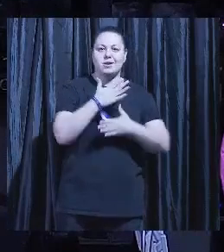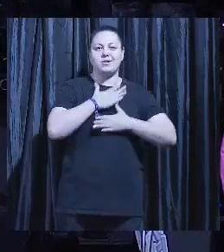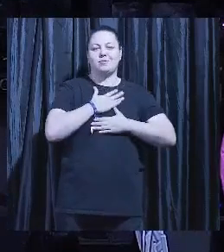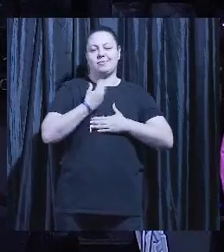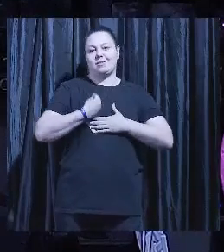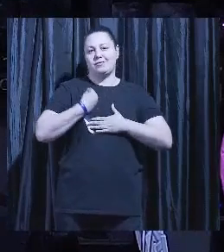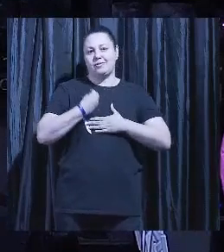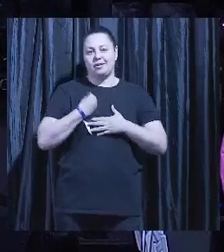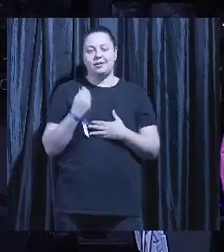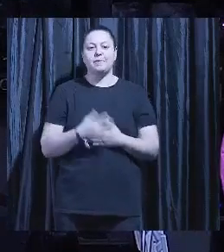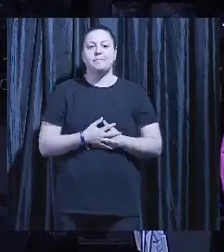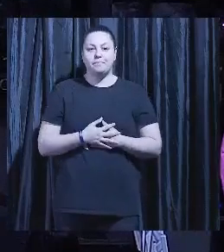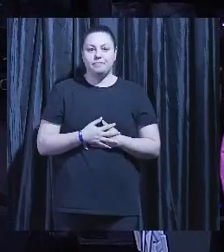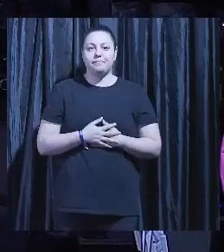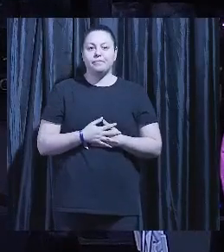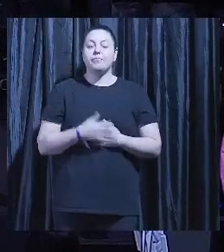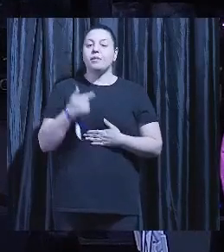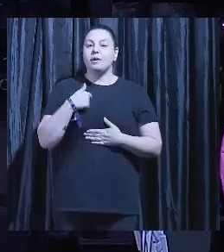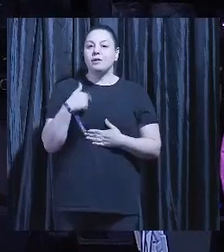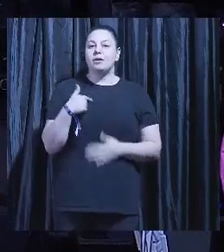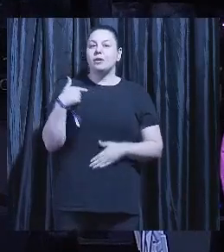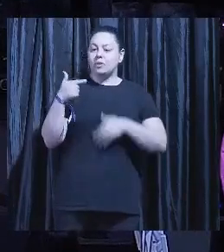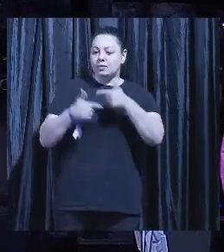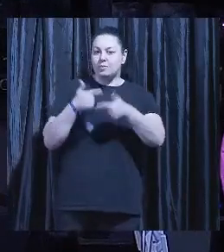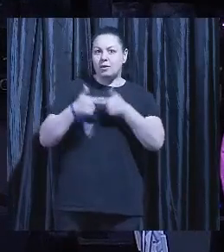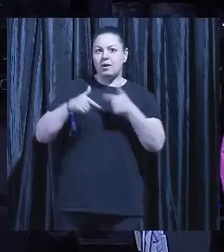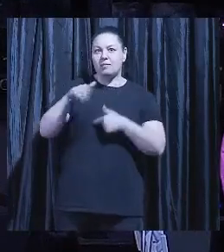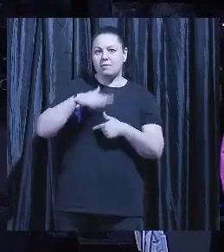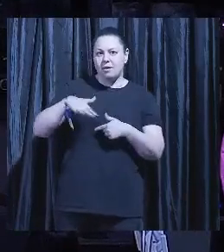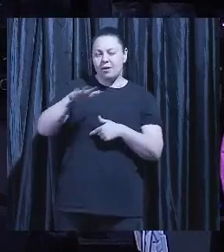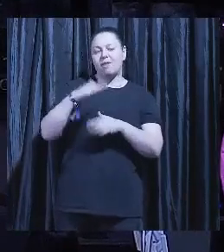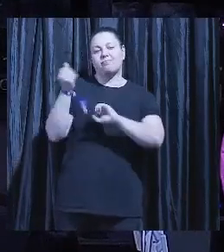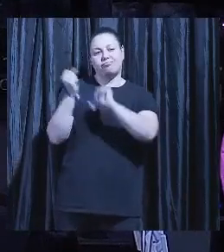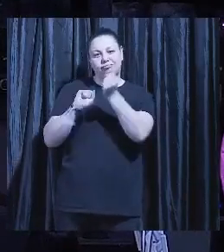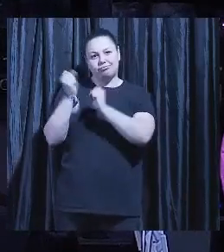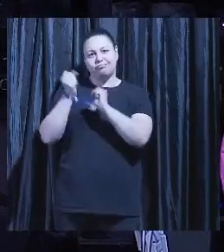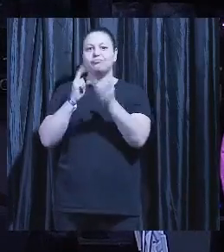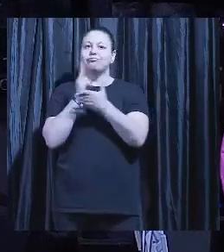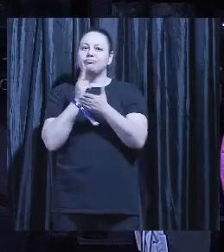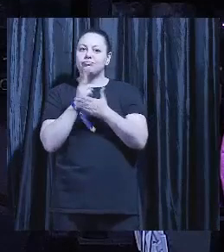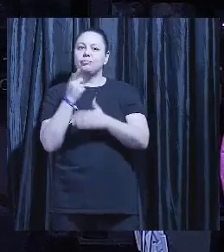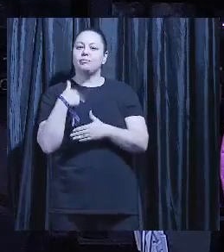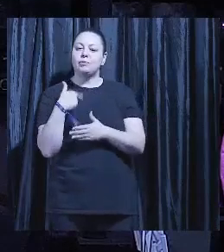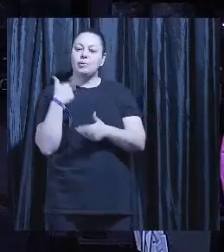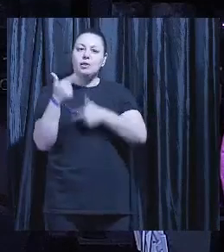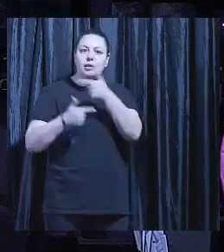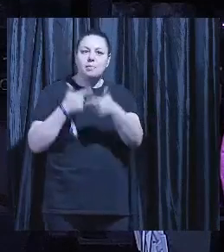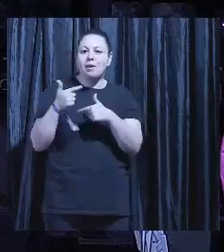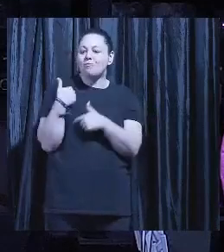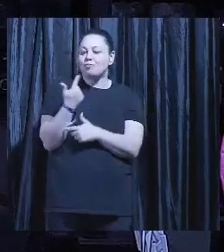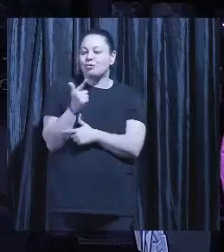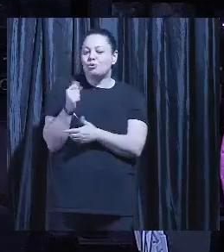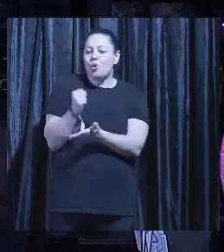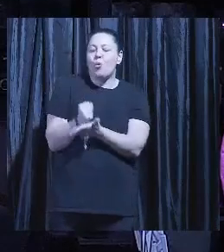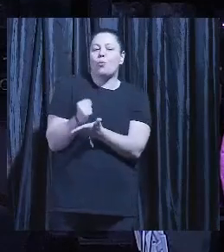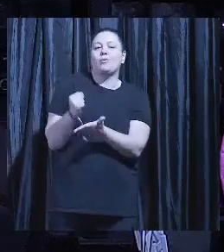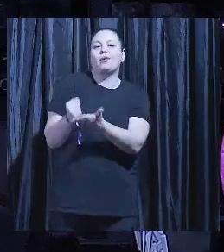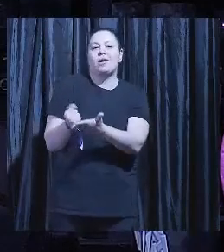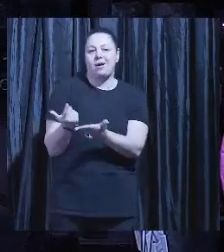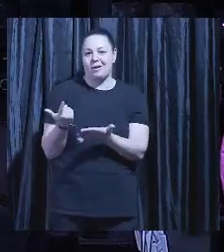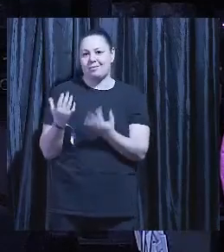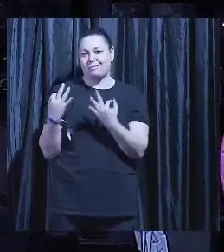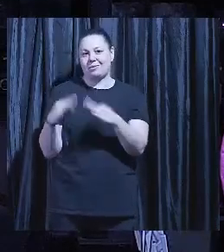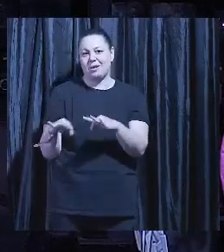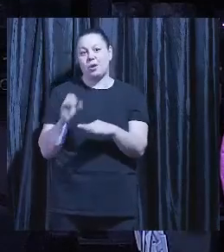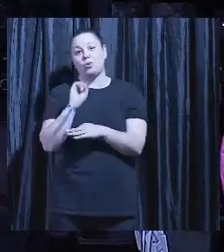vida. Como eu trabalhava com indústria criativa, eu era freelancer o tempo todo. Então, eu não tinha uma estabilidade de vida, sabe?